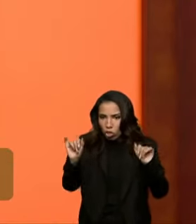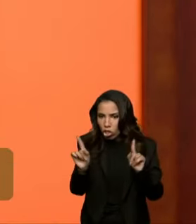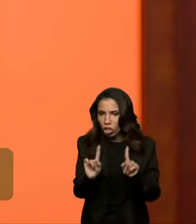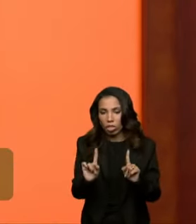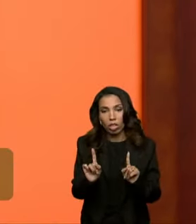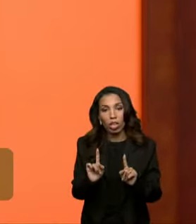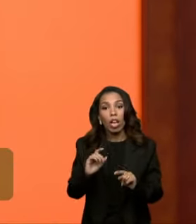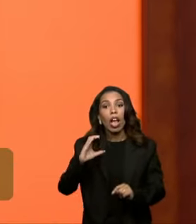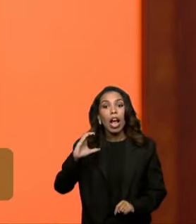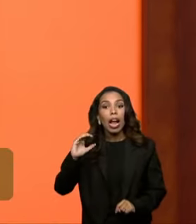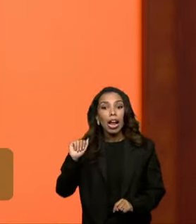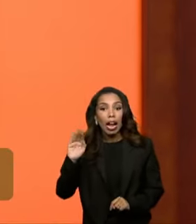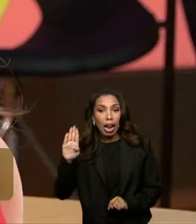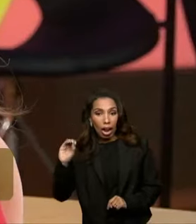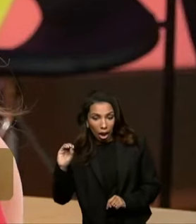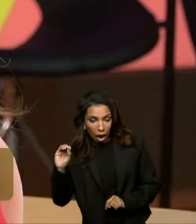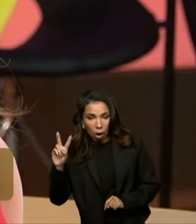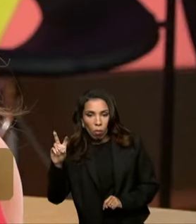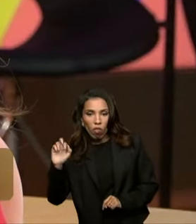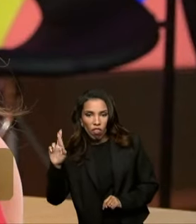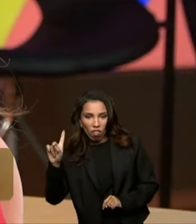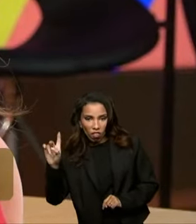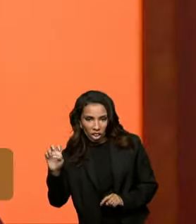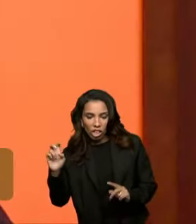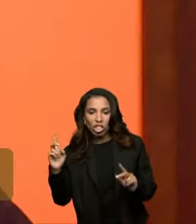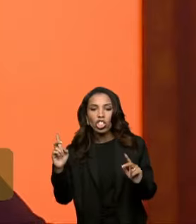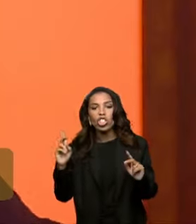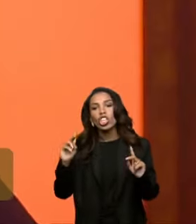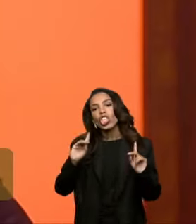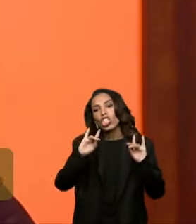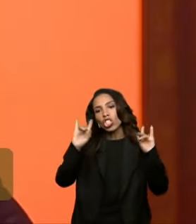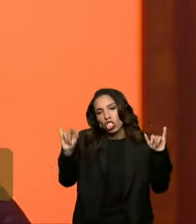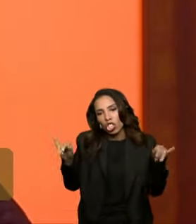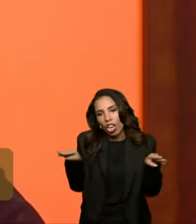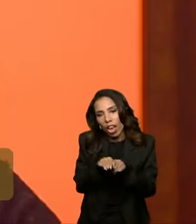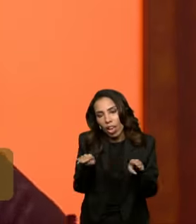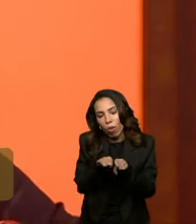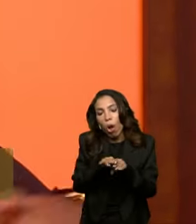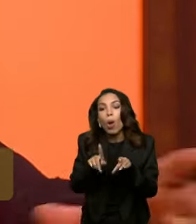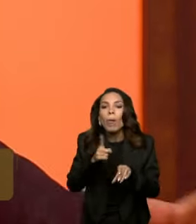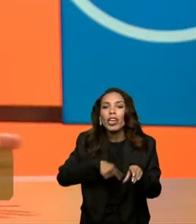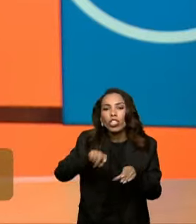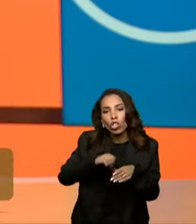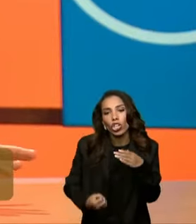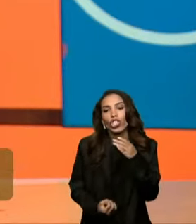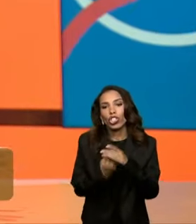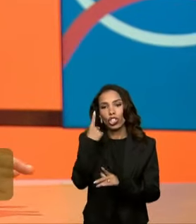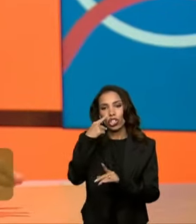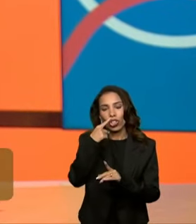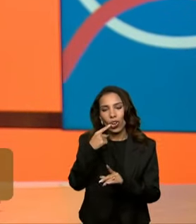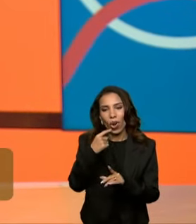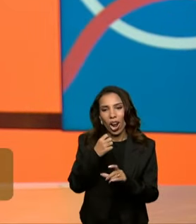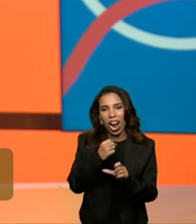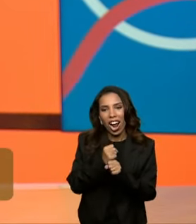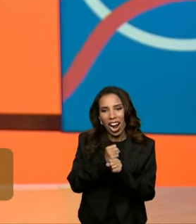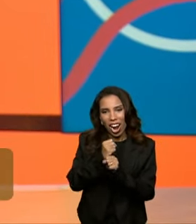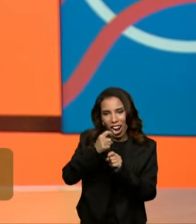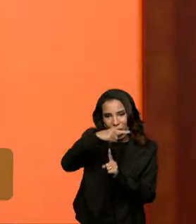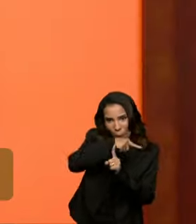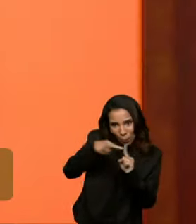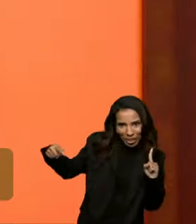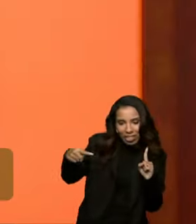Em Cabo Verde você faz na mesma data daqui. Mas a gente criou esse do meio do ano para poder fazer uma união. Mas eu digo na Europa. Né?